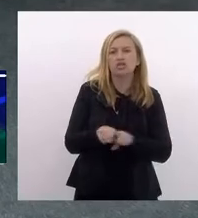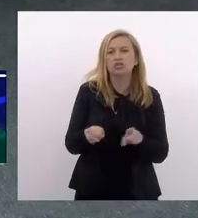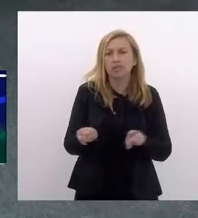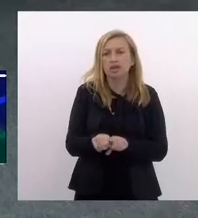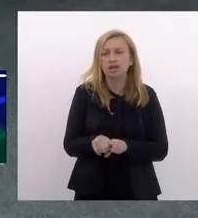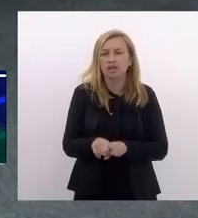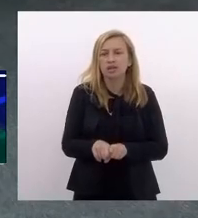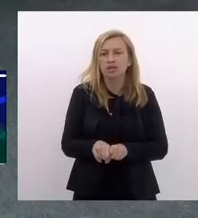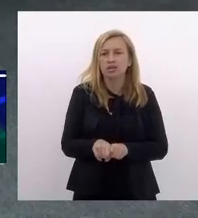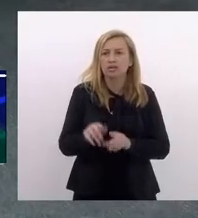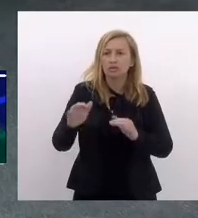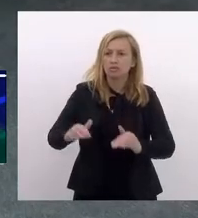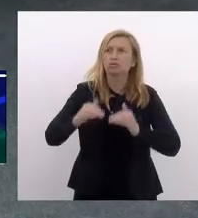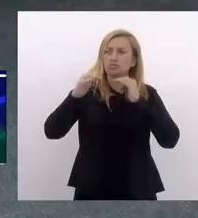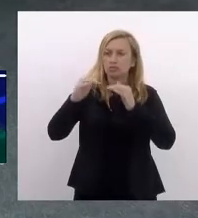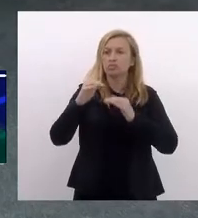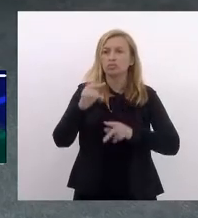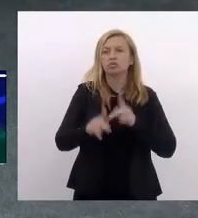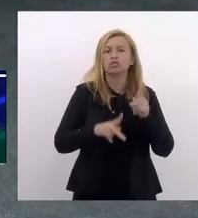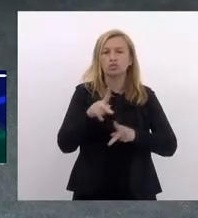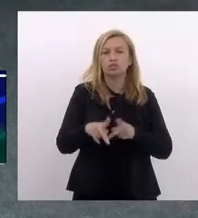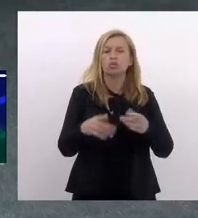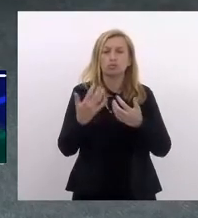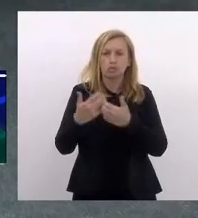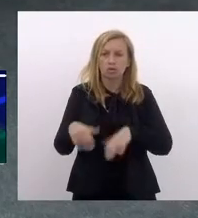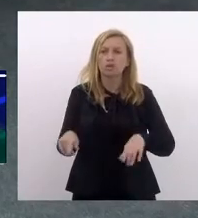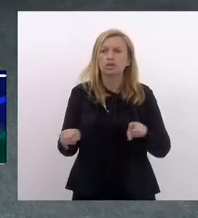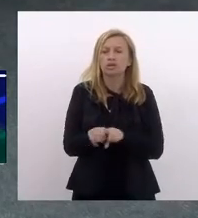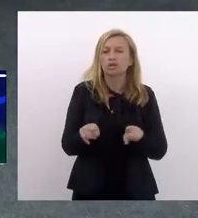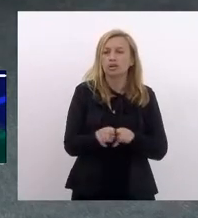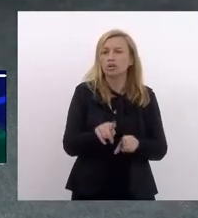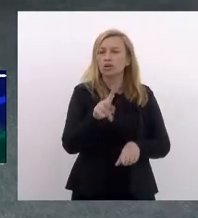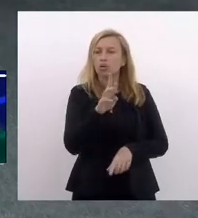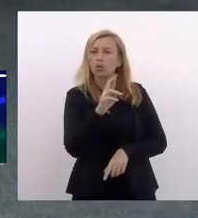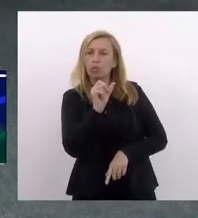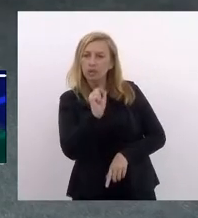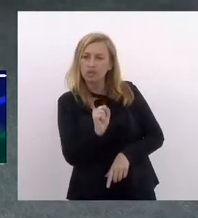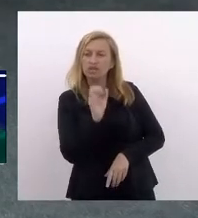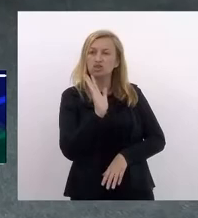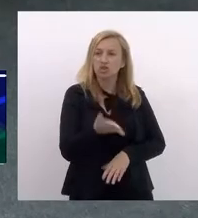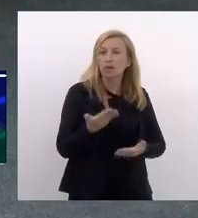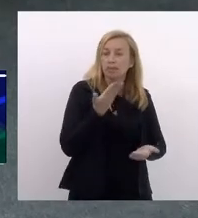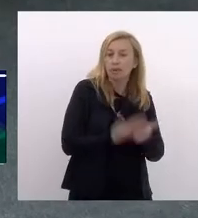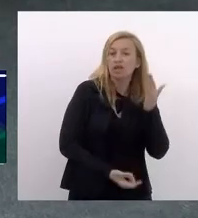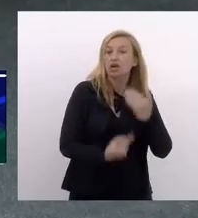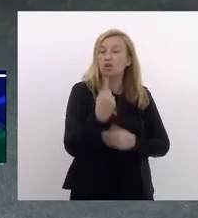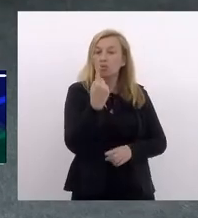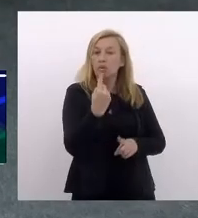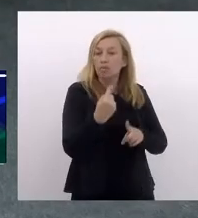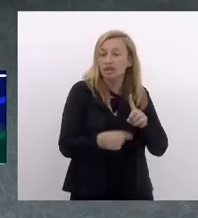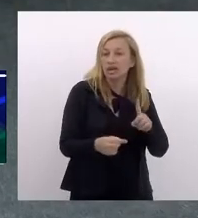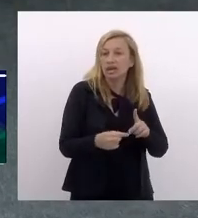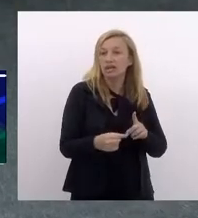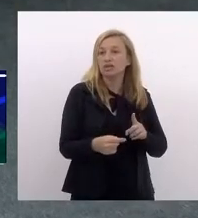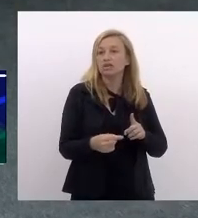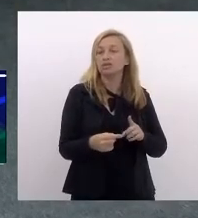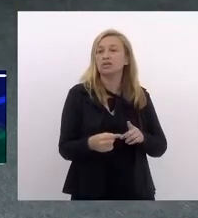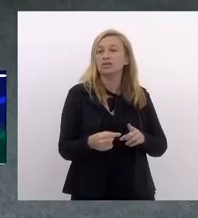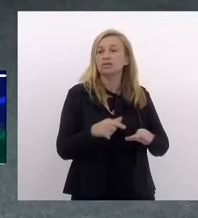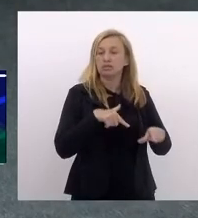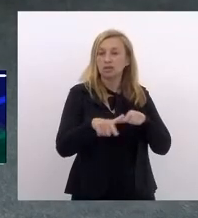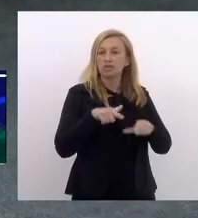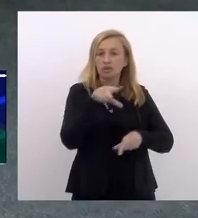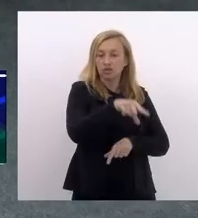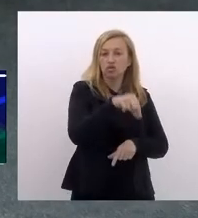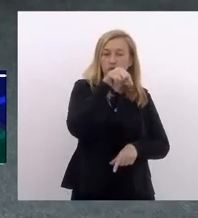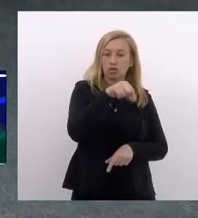para a soberania popular em Petrópolis. E o Rubens Bontempo já perdeu 1/4 do mandato para o qual foi eleito